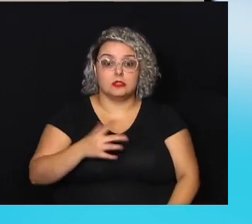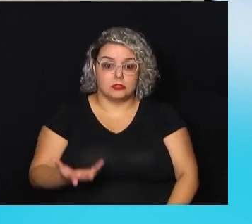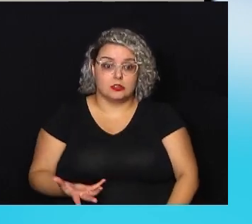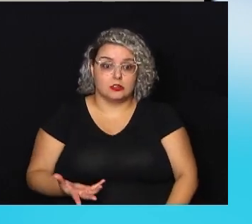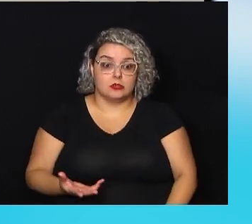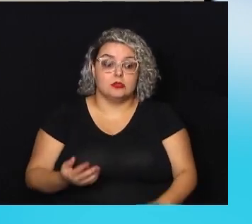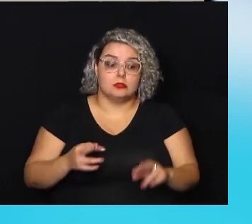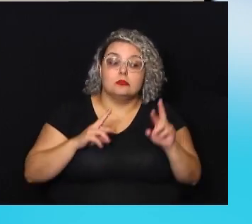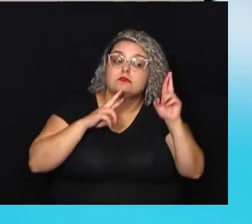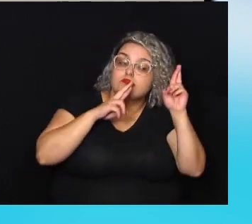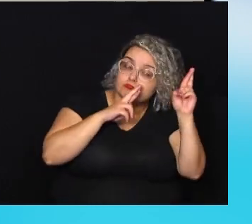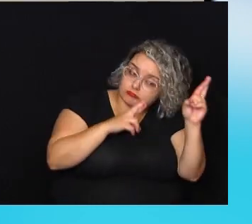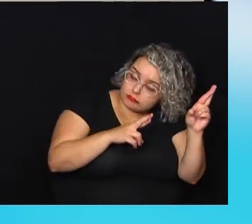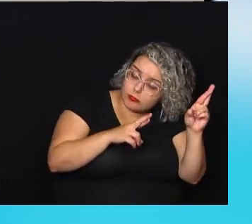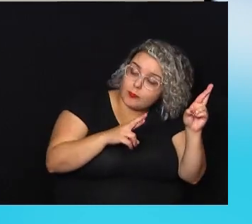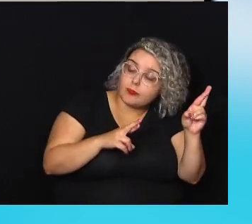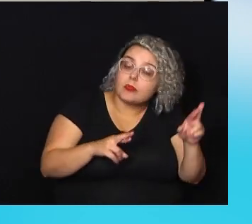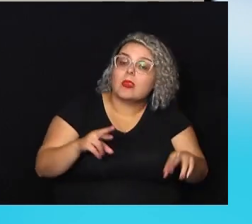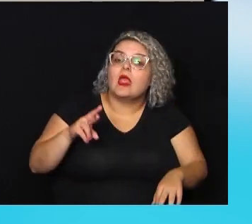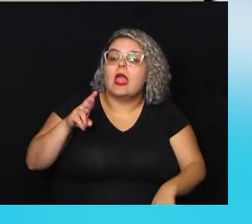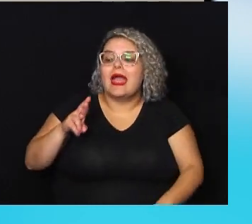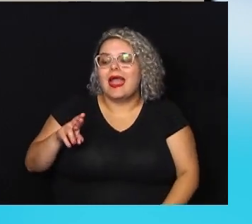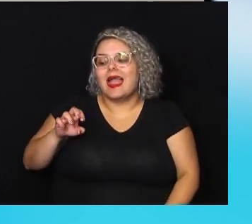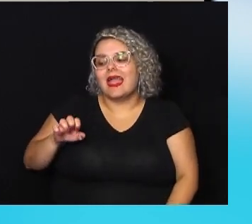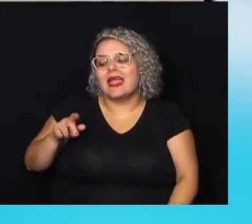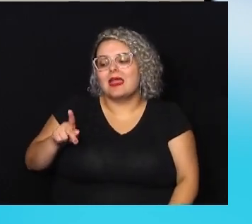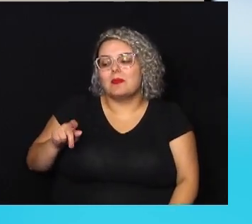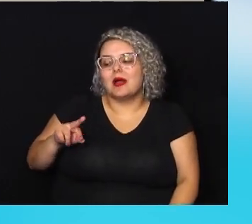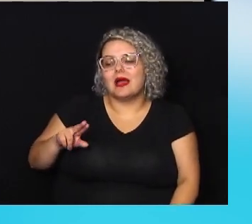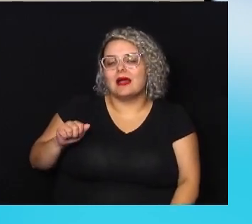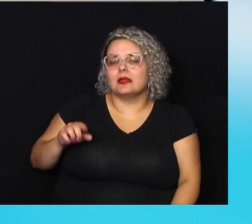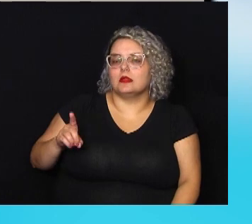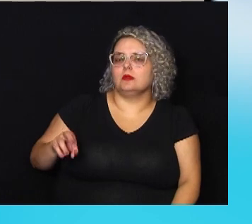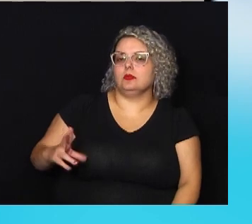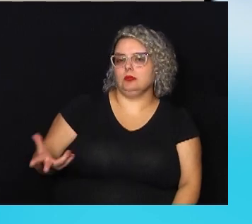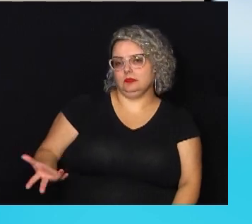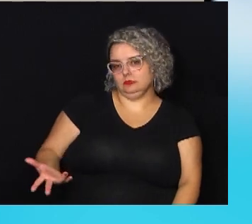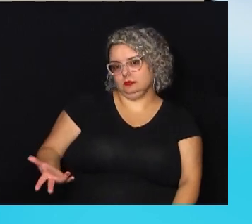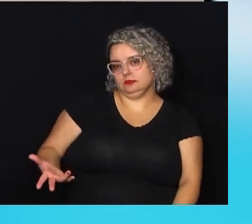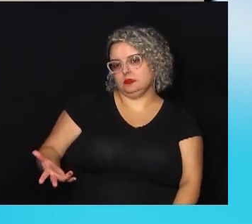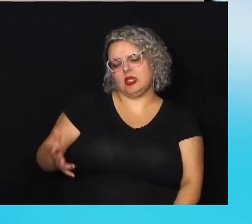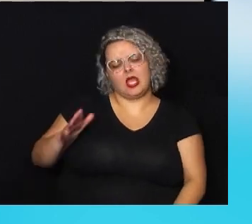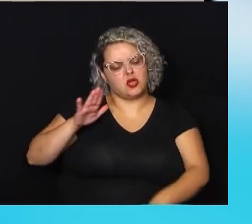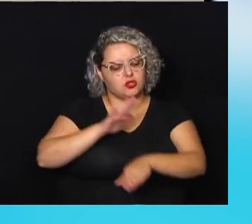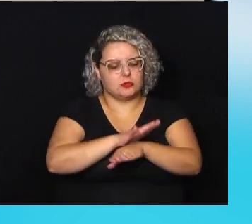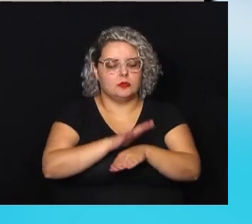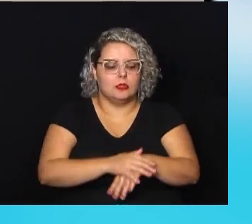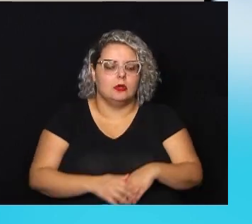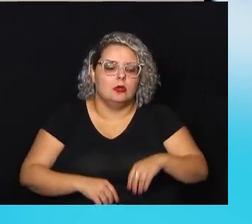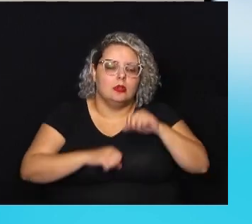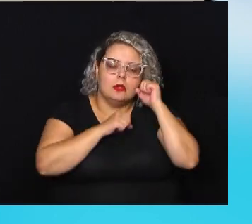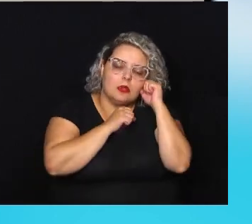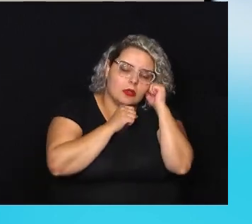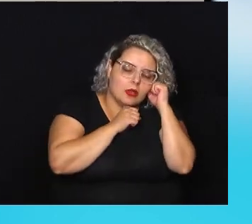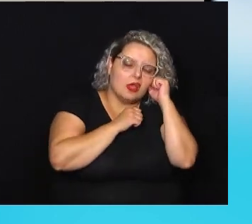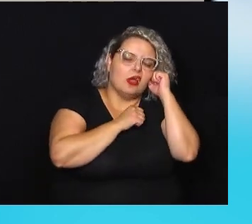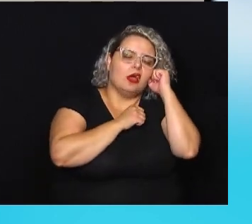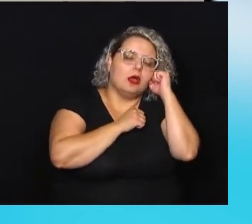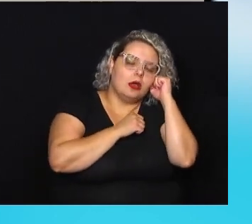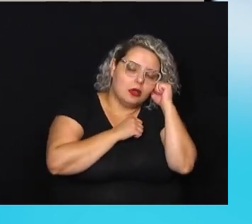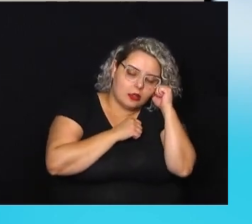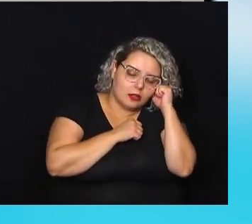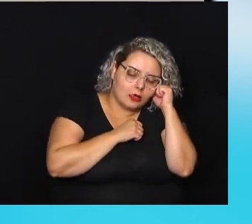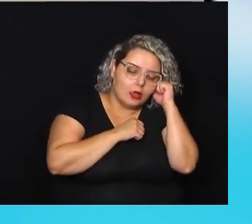características que vão fazer com que a gente tenha realmente essa questão do sono reparador. Um sono fragmentado, seja por causa